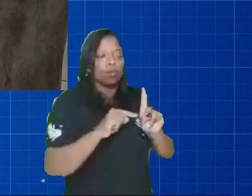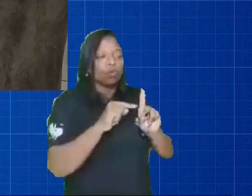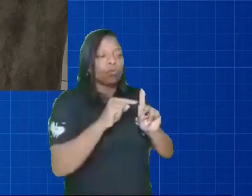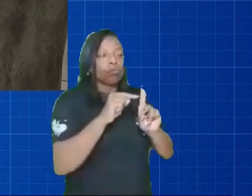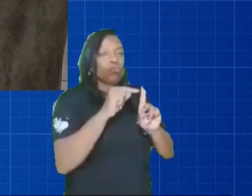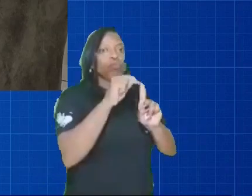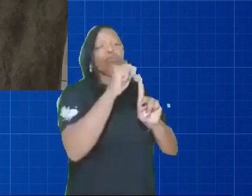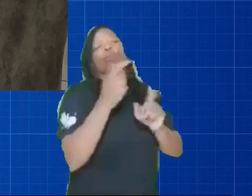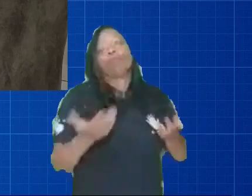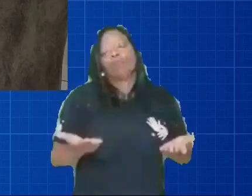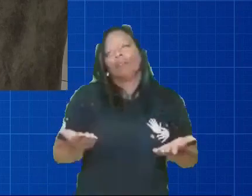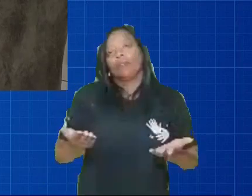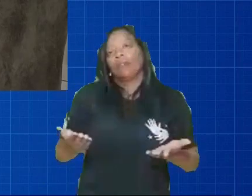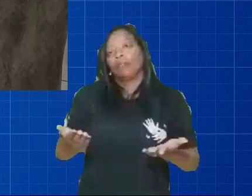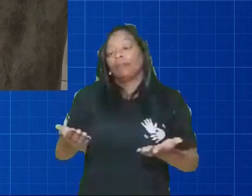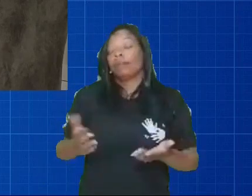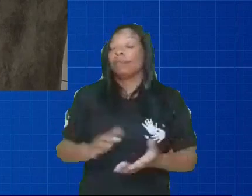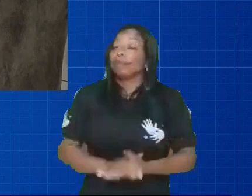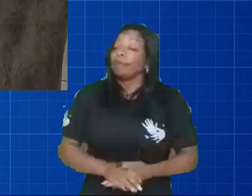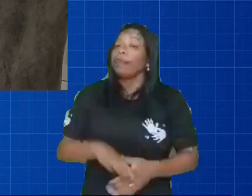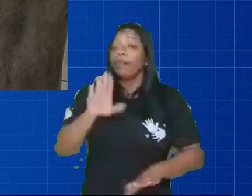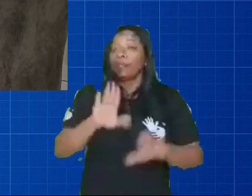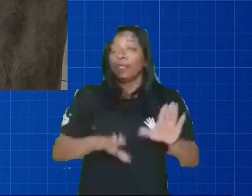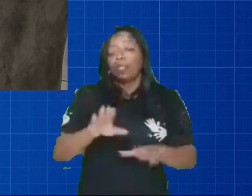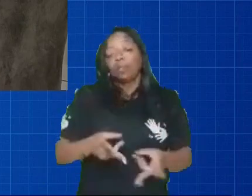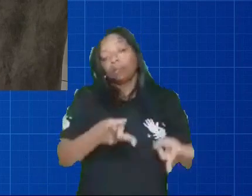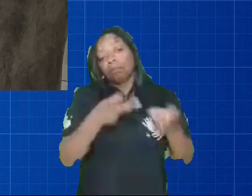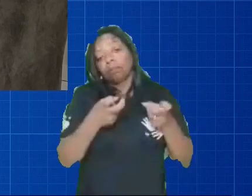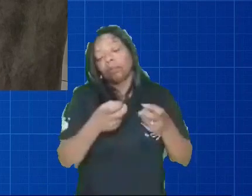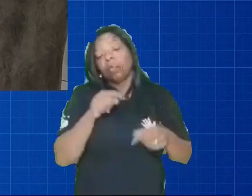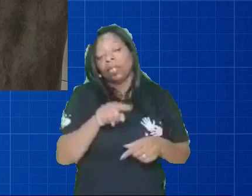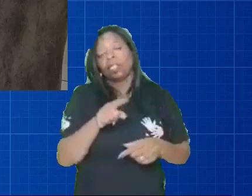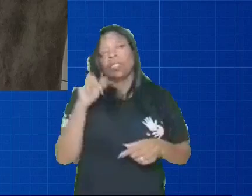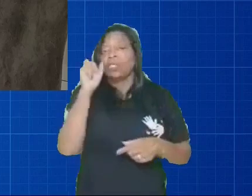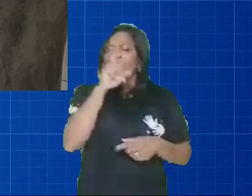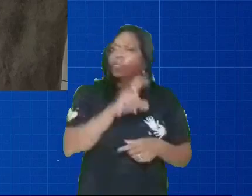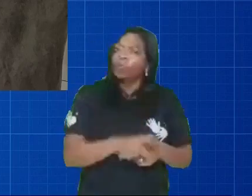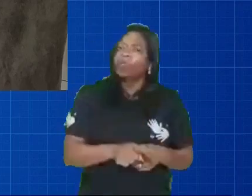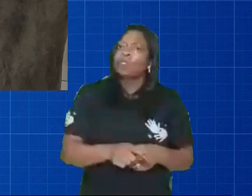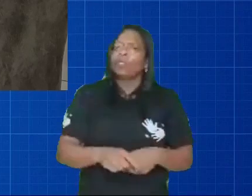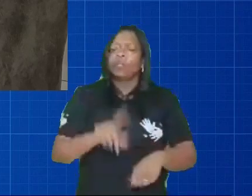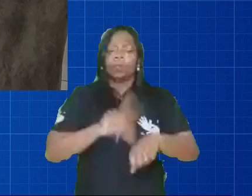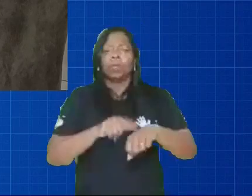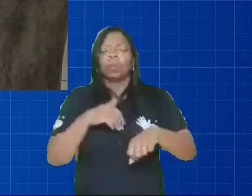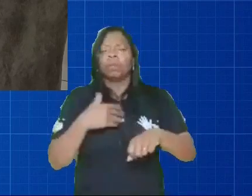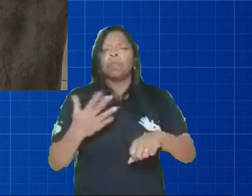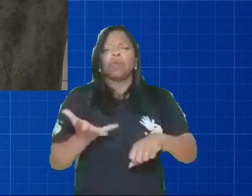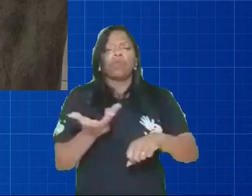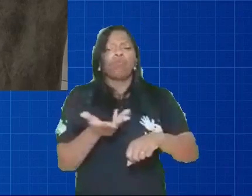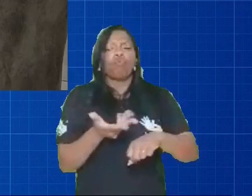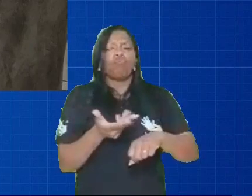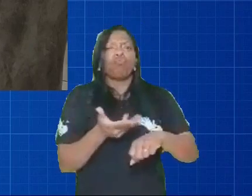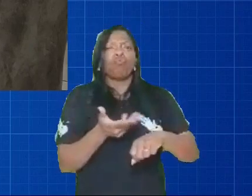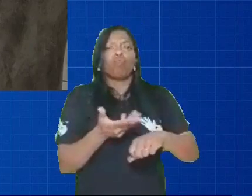assim, ainda que o tempo pareça curto, porque quando a gente pensa do planeta como um todo e do marco, né, já de